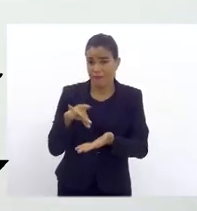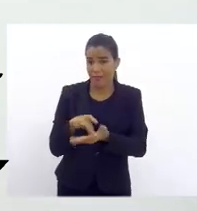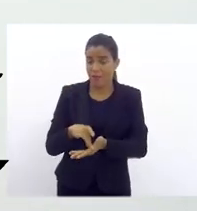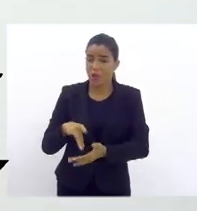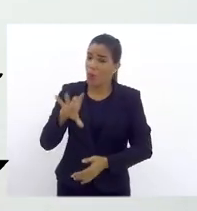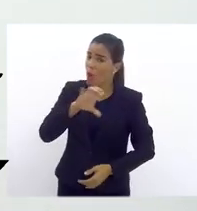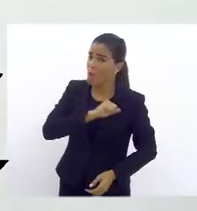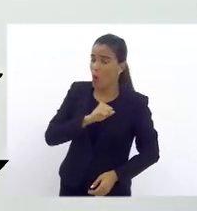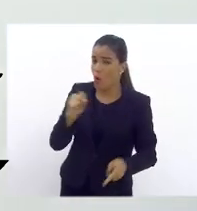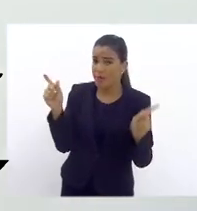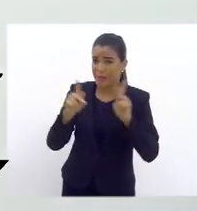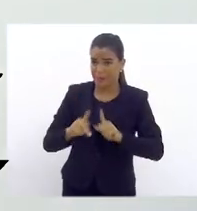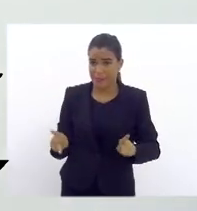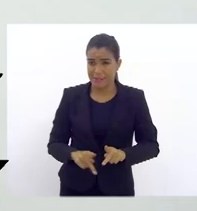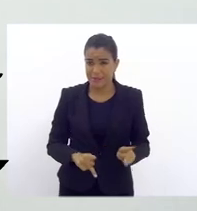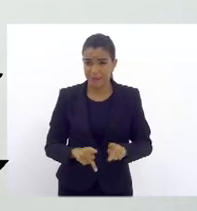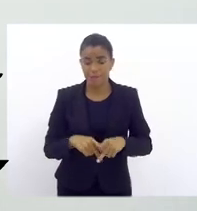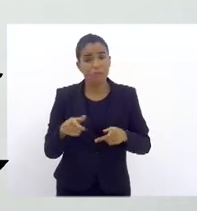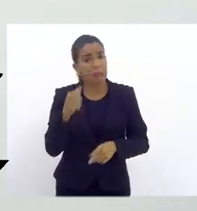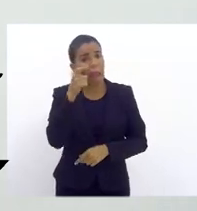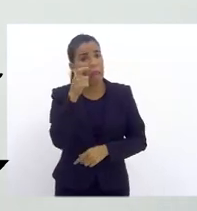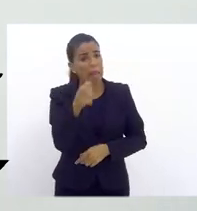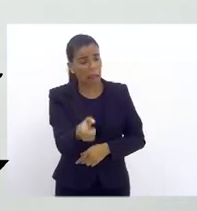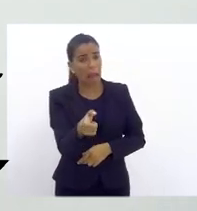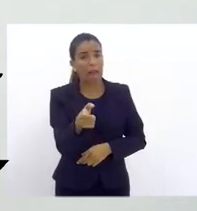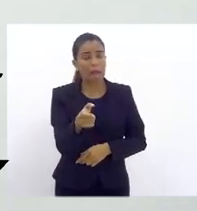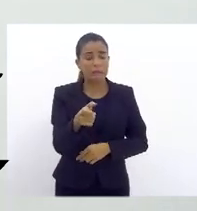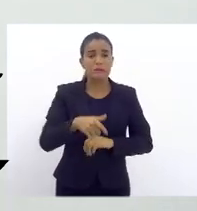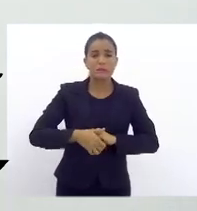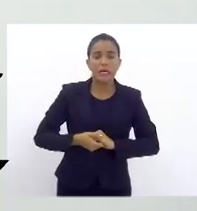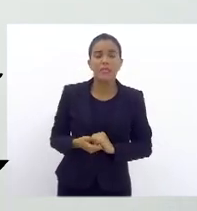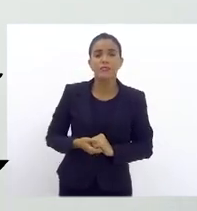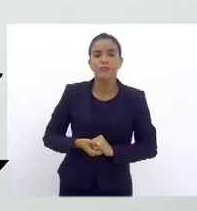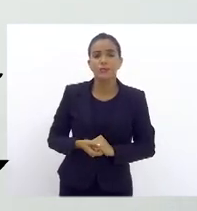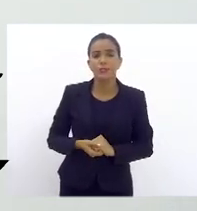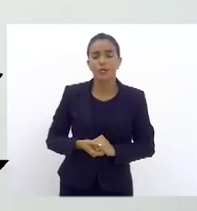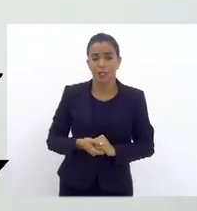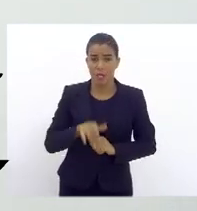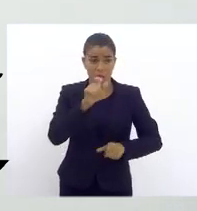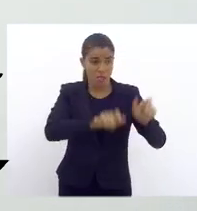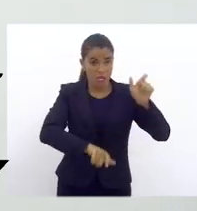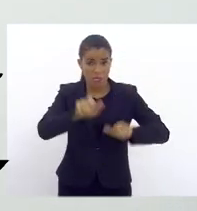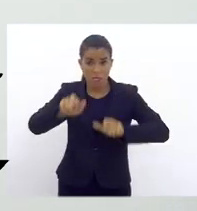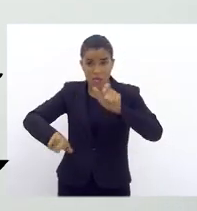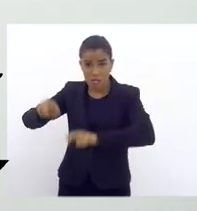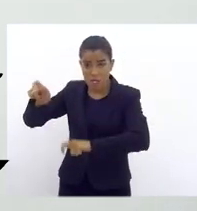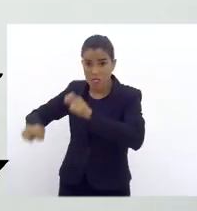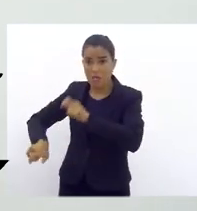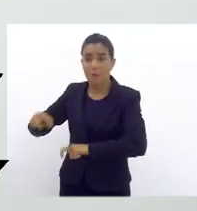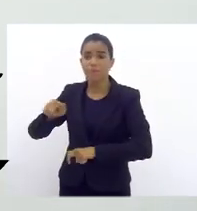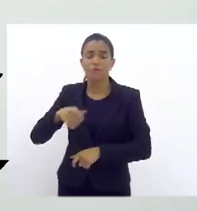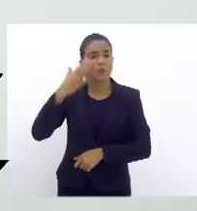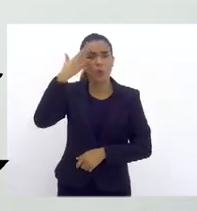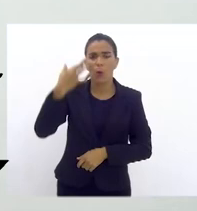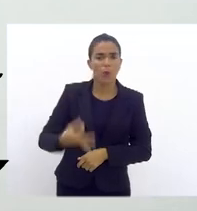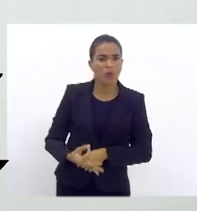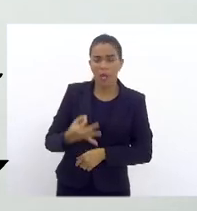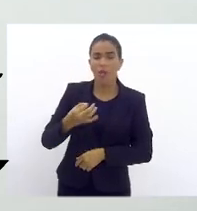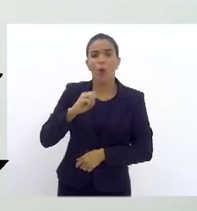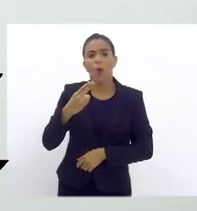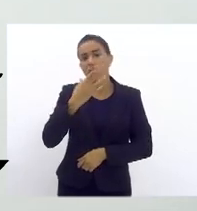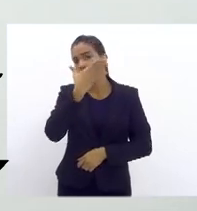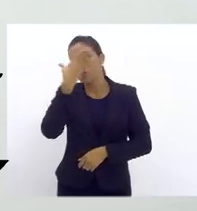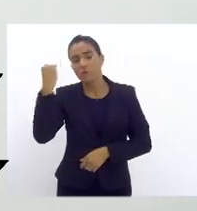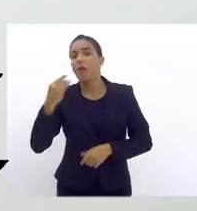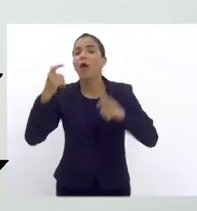do amor e da Paz e aí interessante é que Alguns irmãos e irmãs é não entendem ou esquece